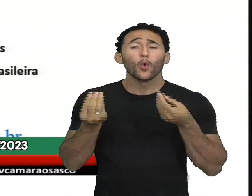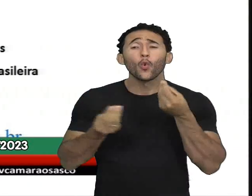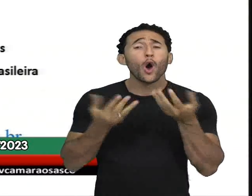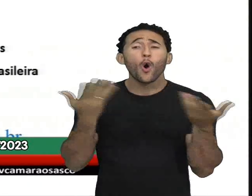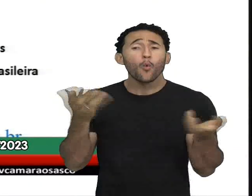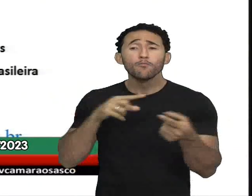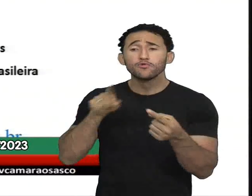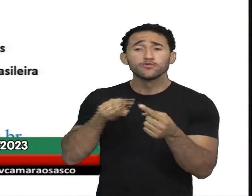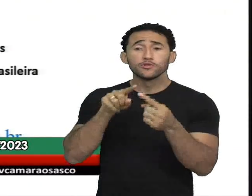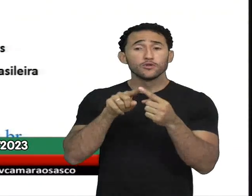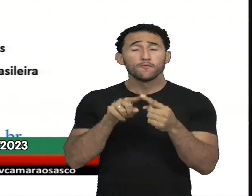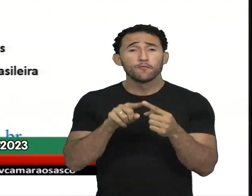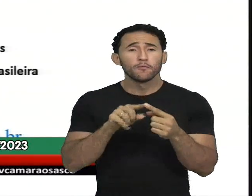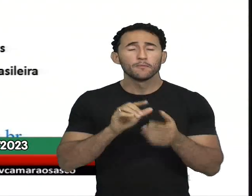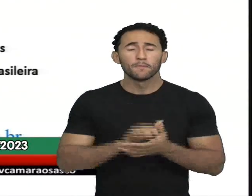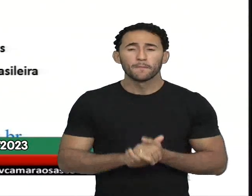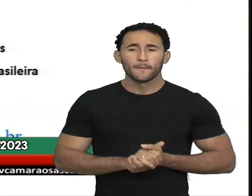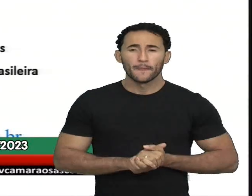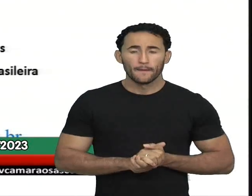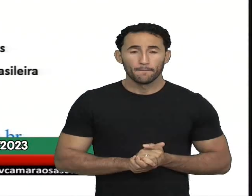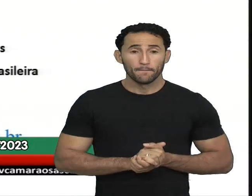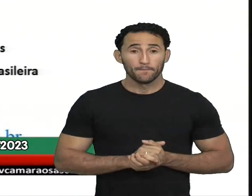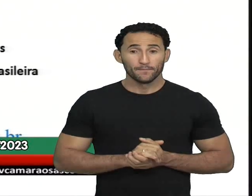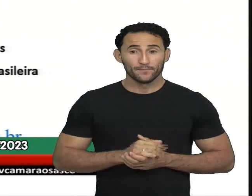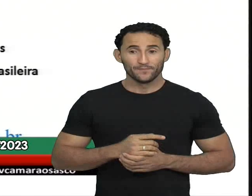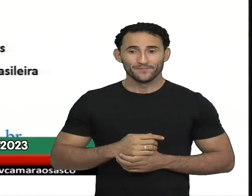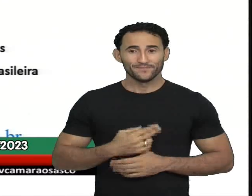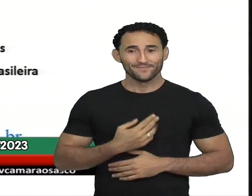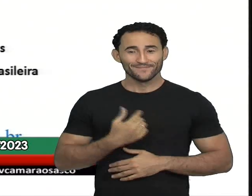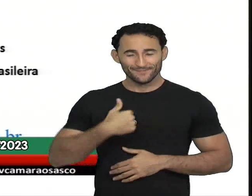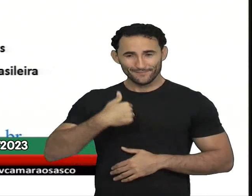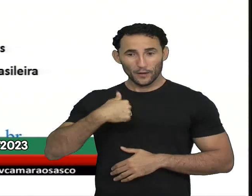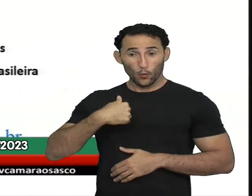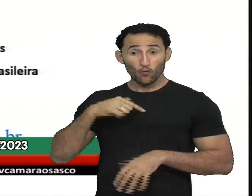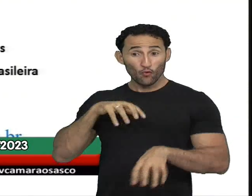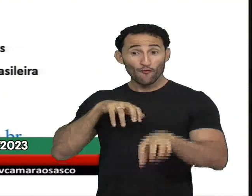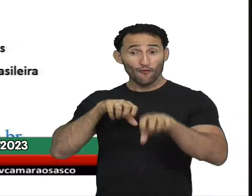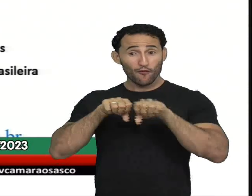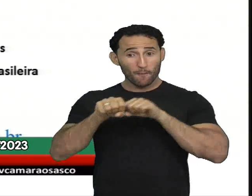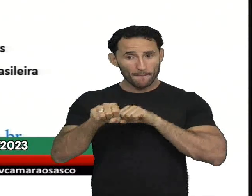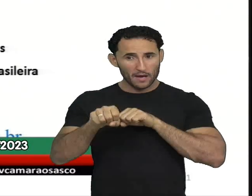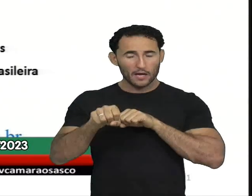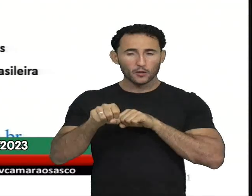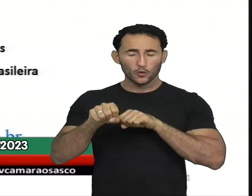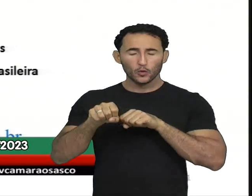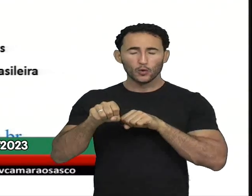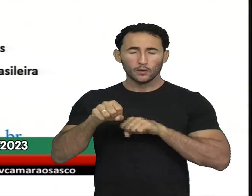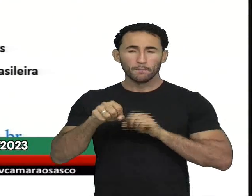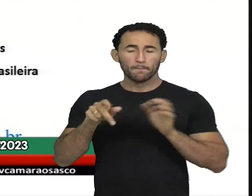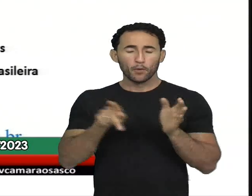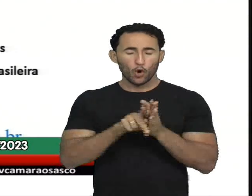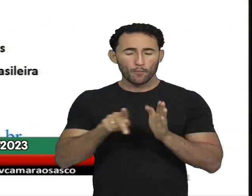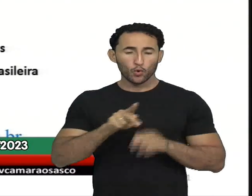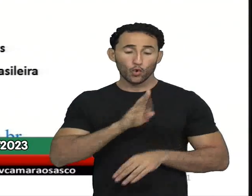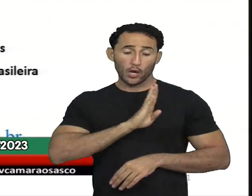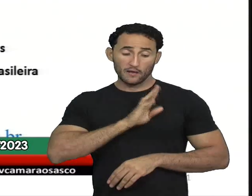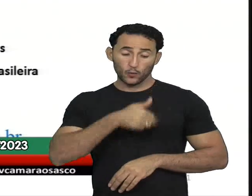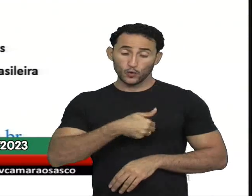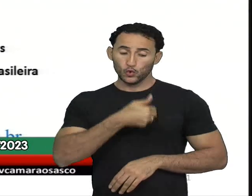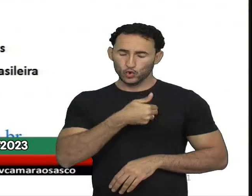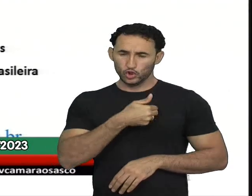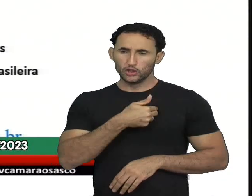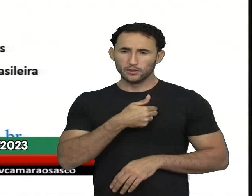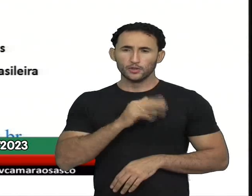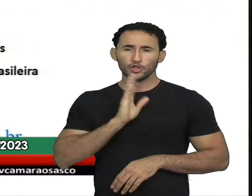aqui. Eu sou formado em cirurgia cardiovascular,